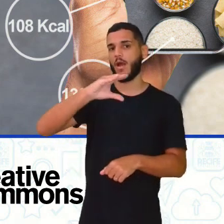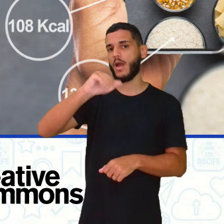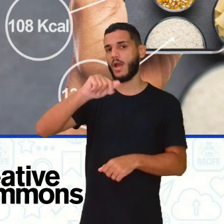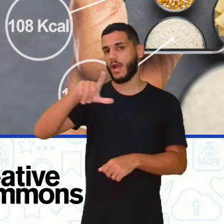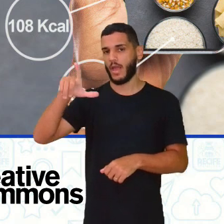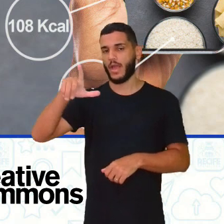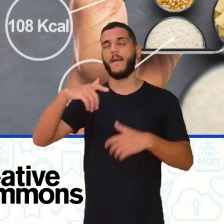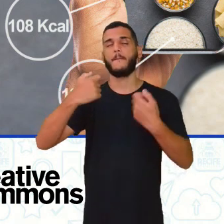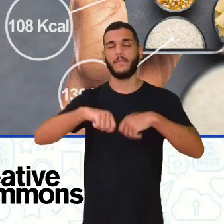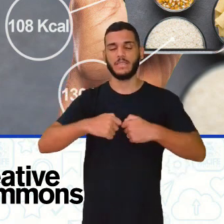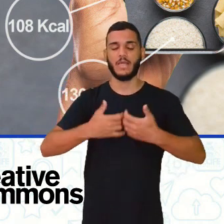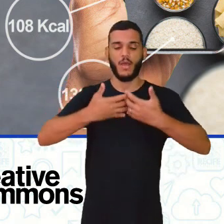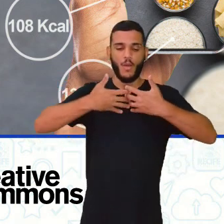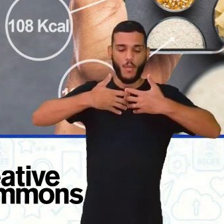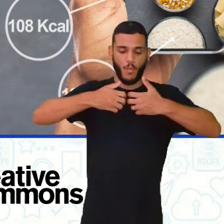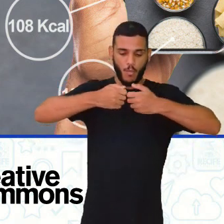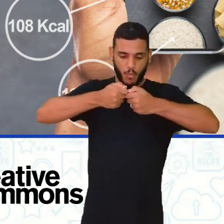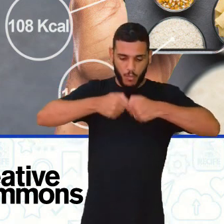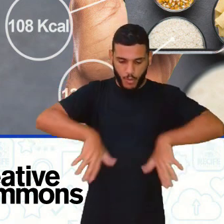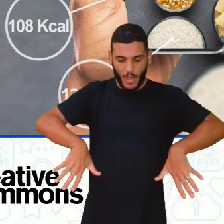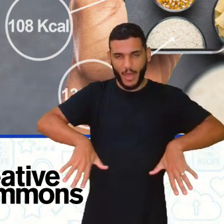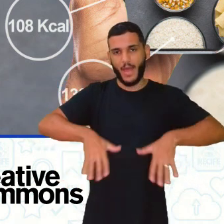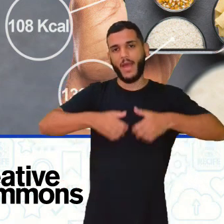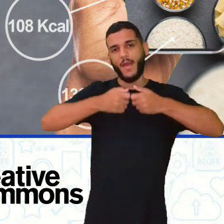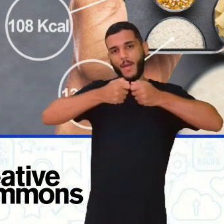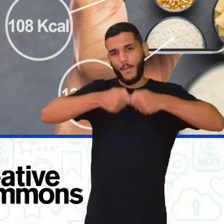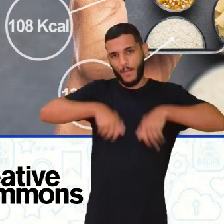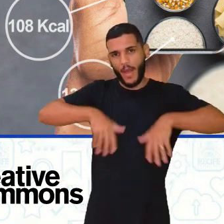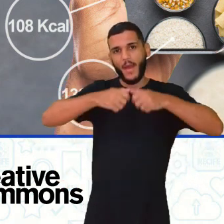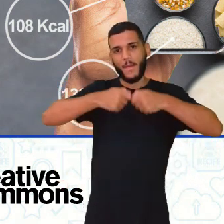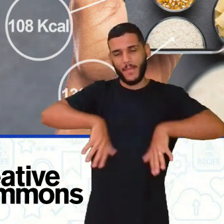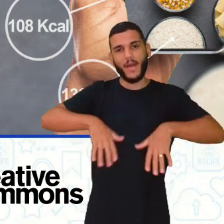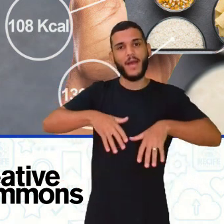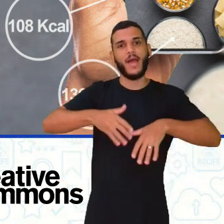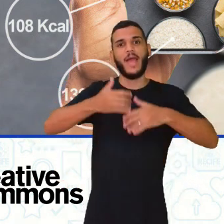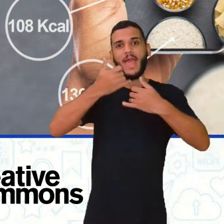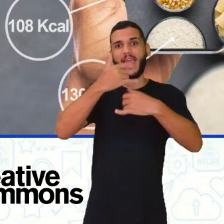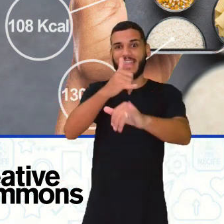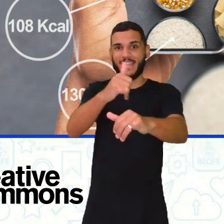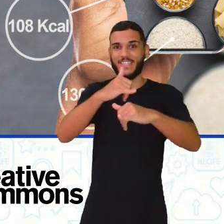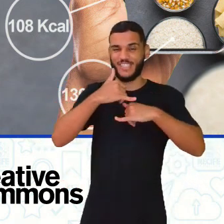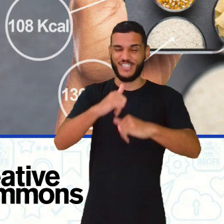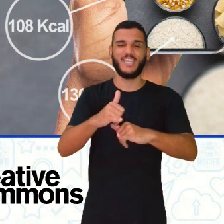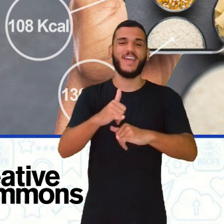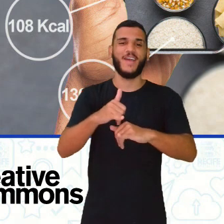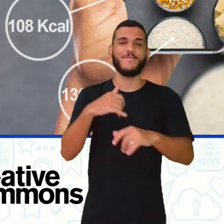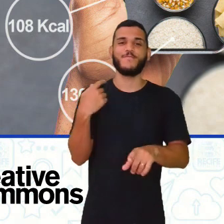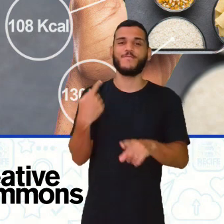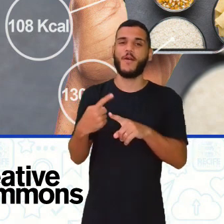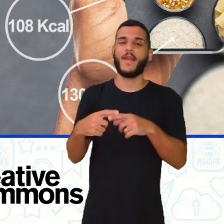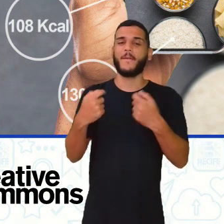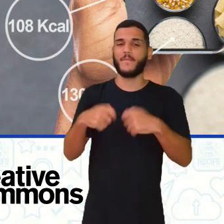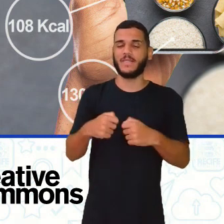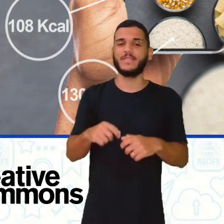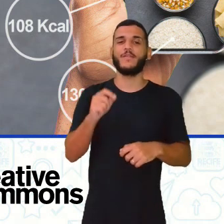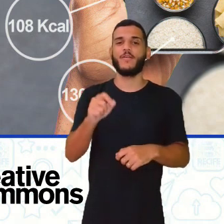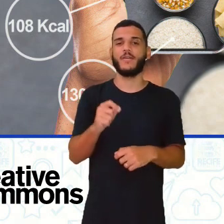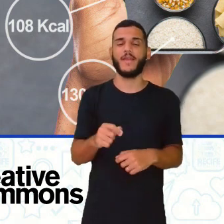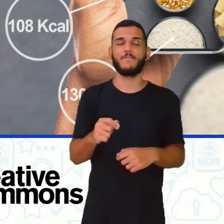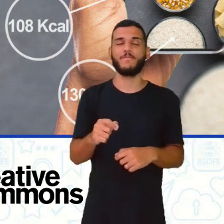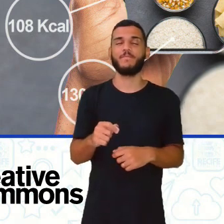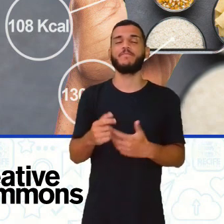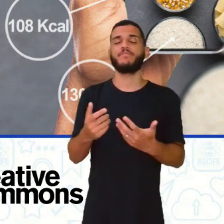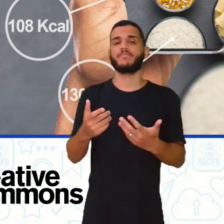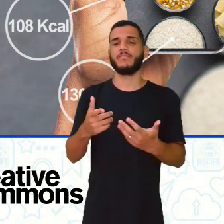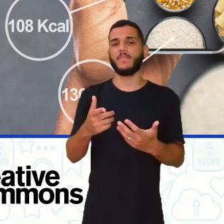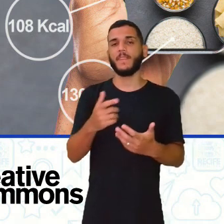gente gastar essa energia. E quando a gente não gasta essa energia vai ser acumulada, né? E esse acúmulo